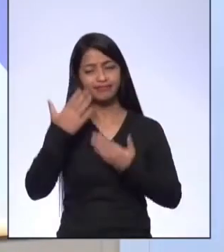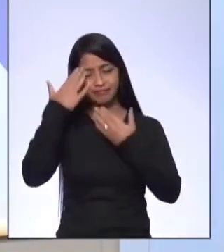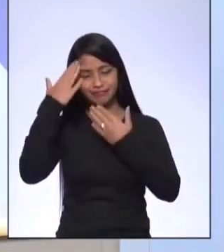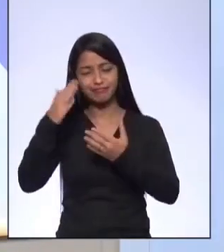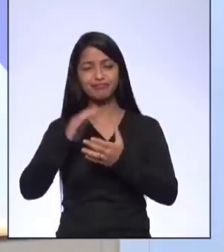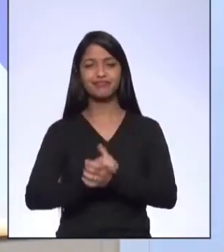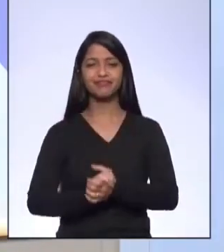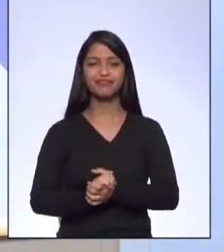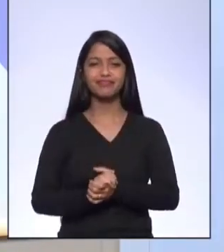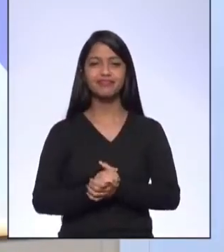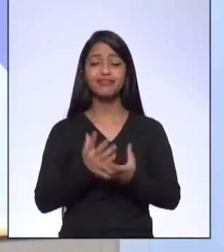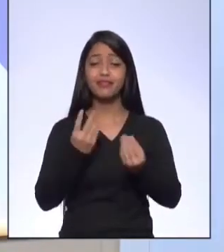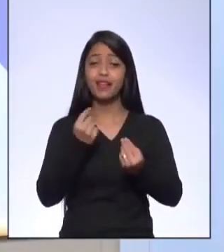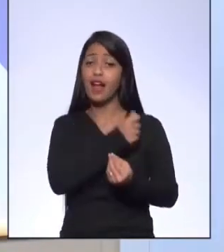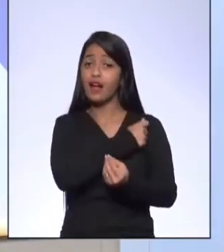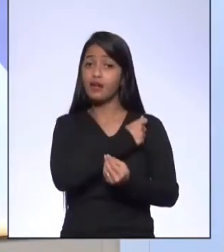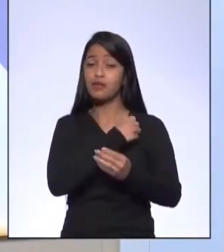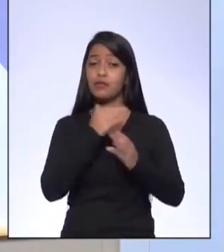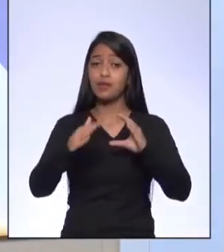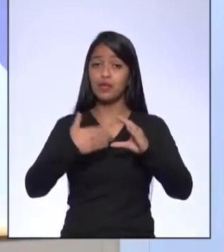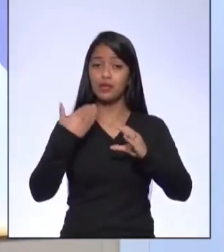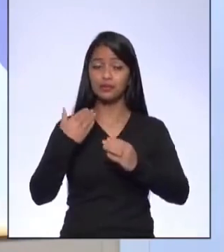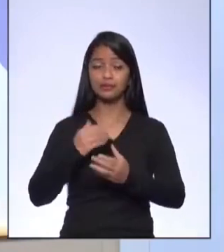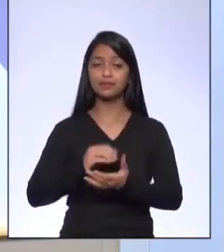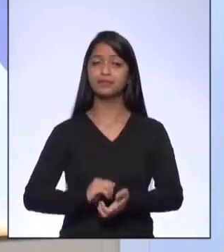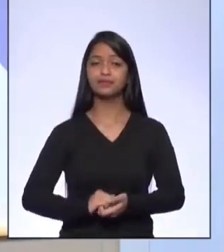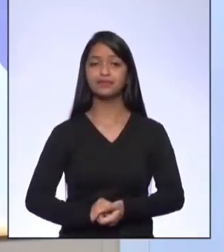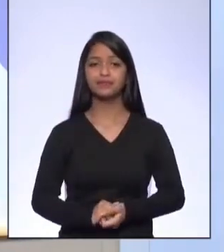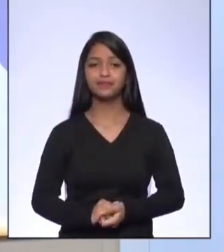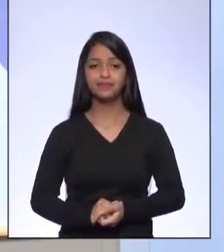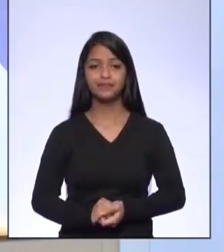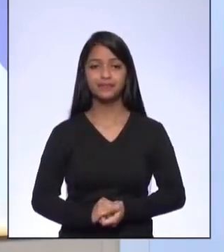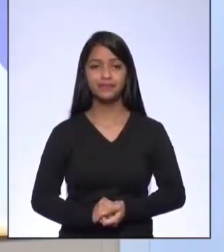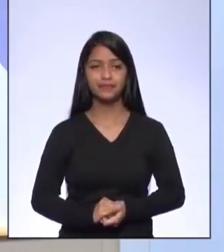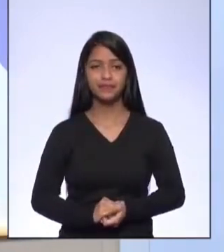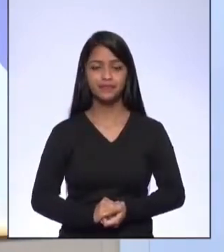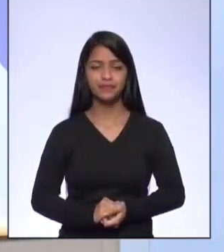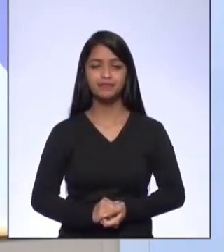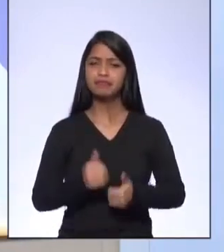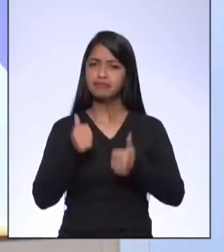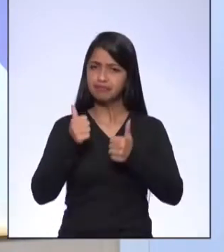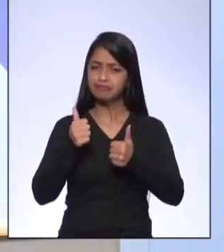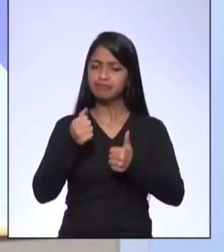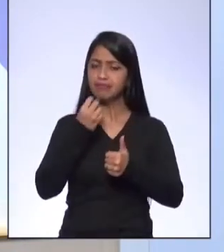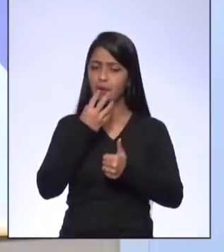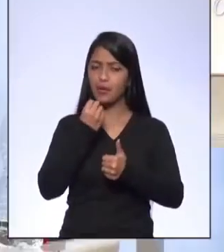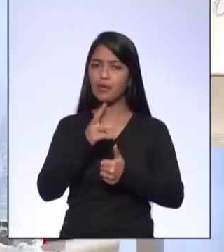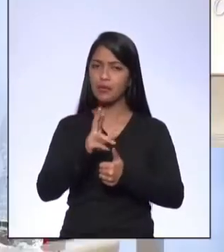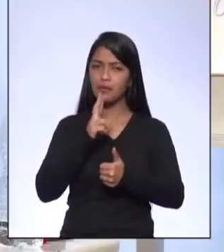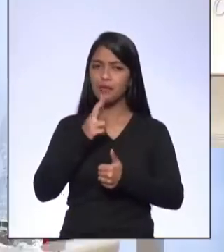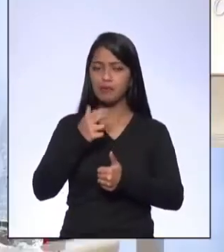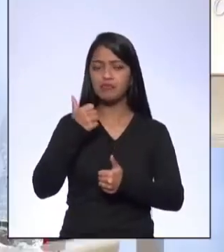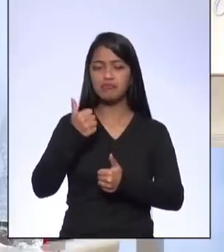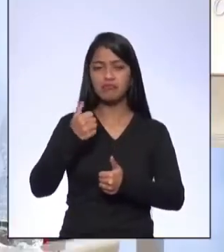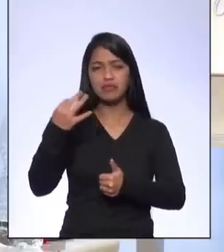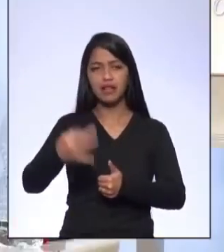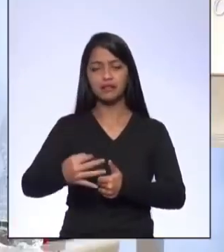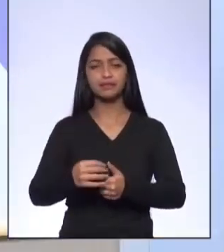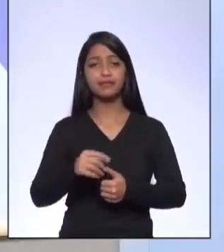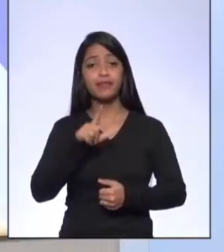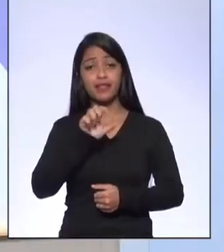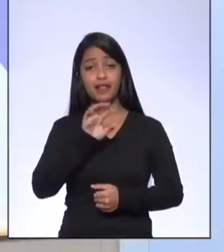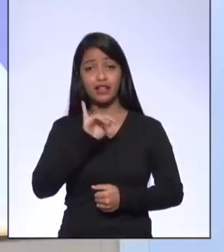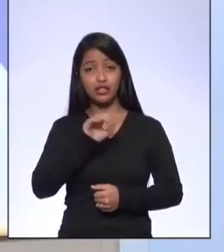4, continent, 5, anchor e 6, island. Very good, muito bom, acertou todas. A